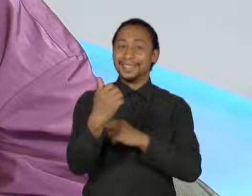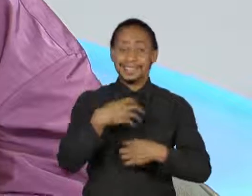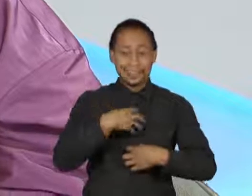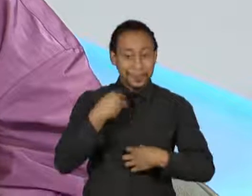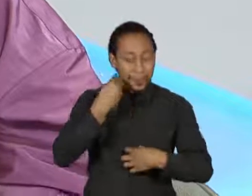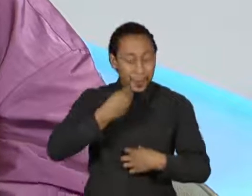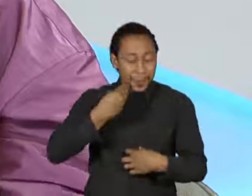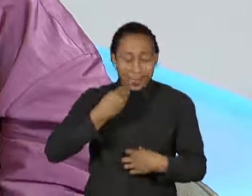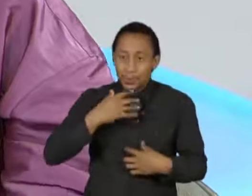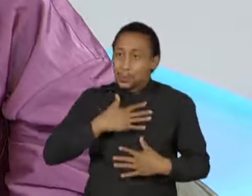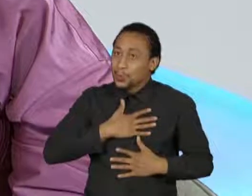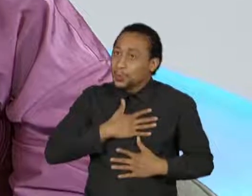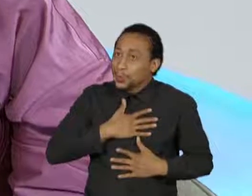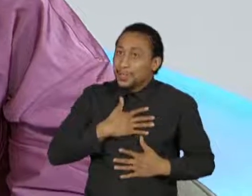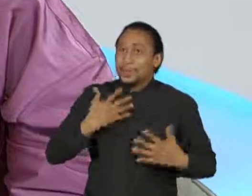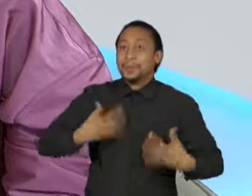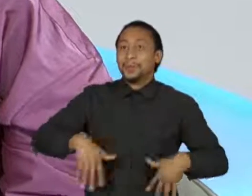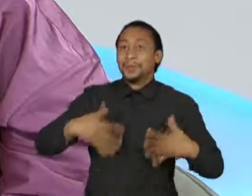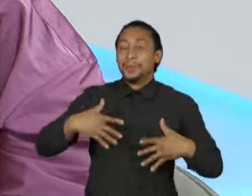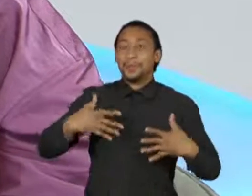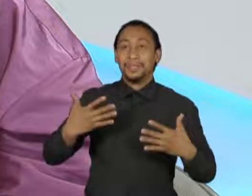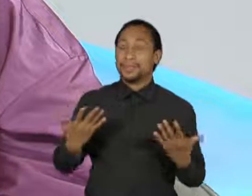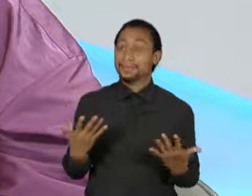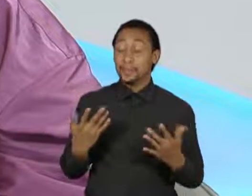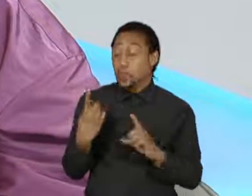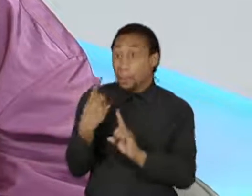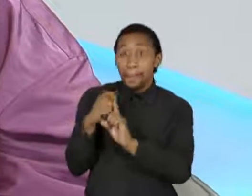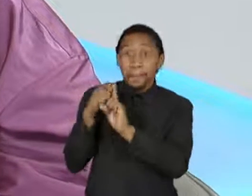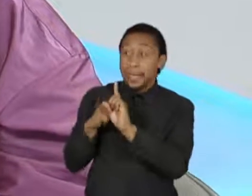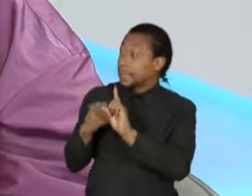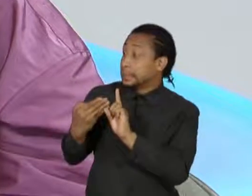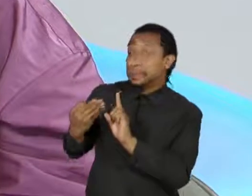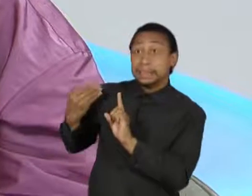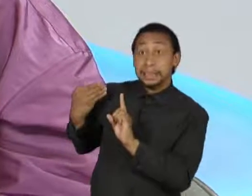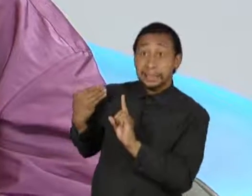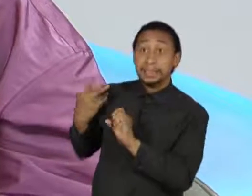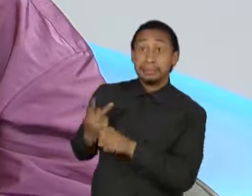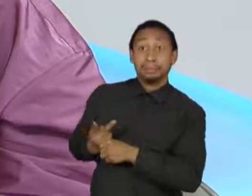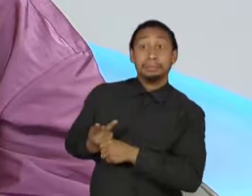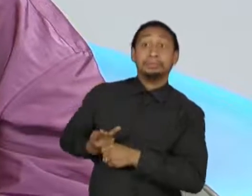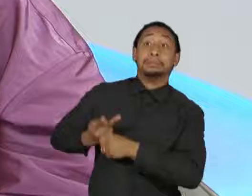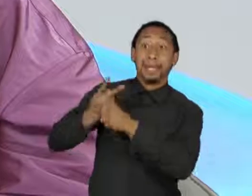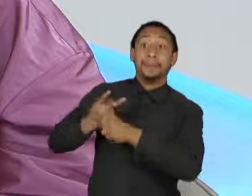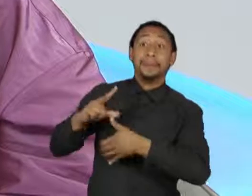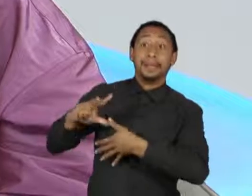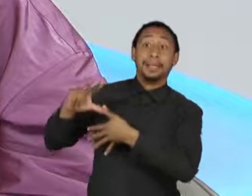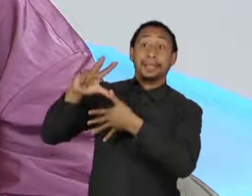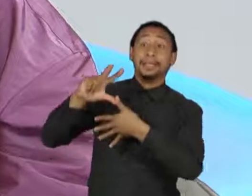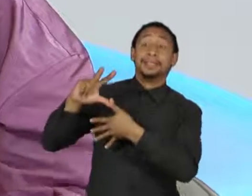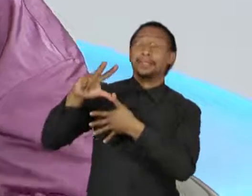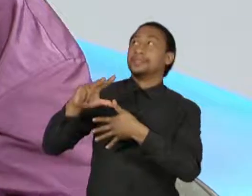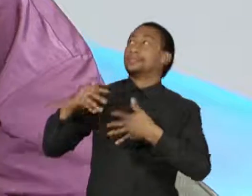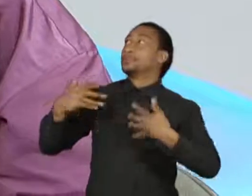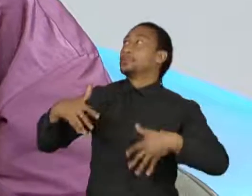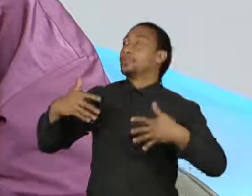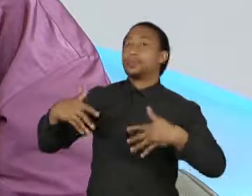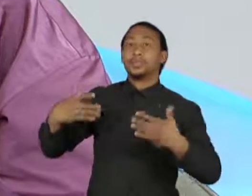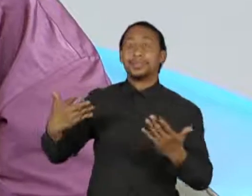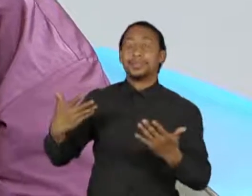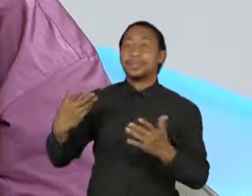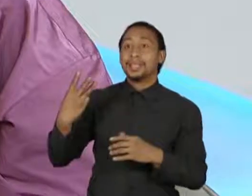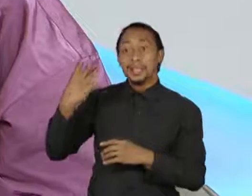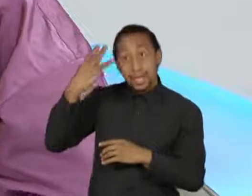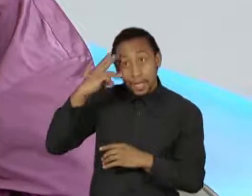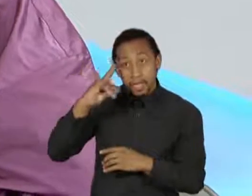da minha vida. E tem sido, né? Não tem nenhum mês que eu passei por isso. E toda hora, nos primeiros 3